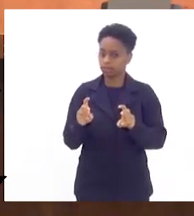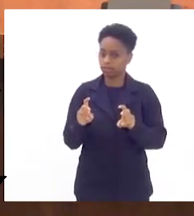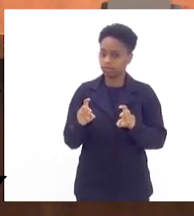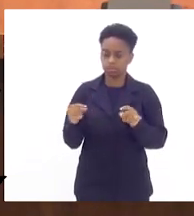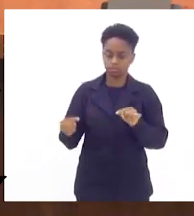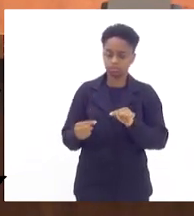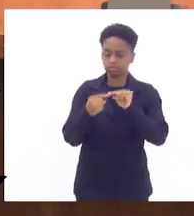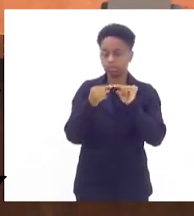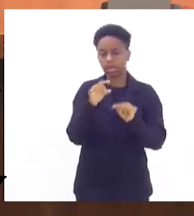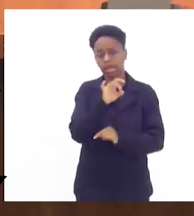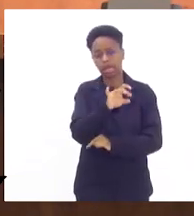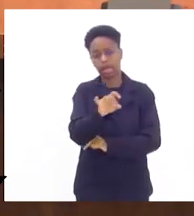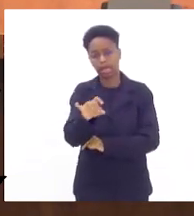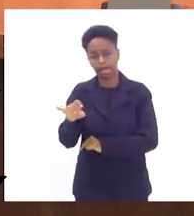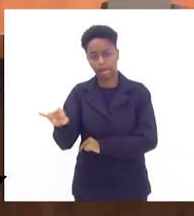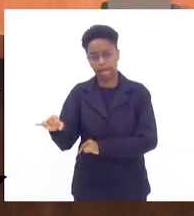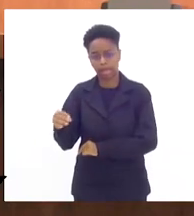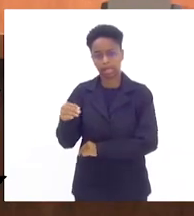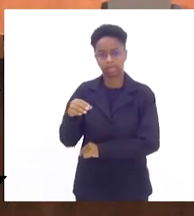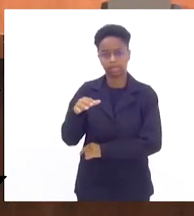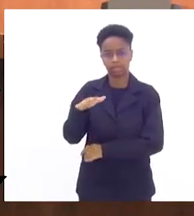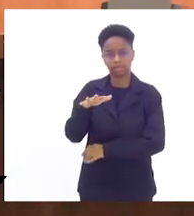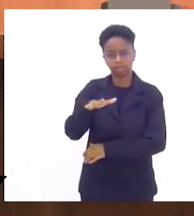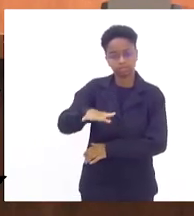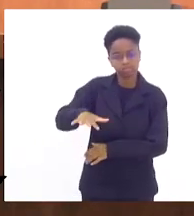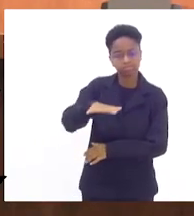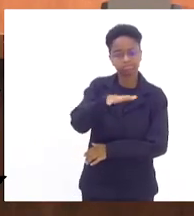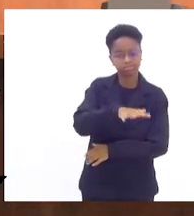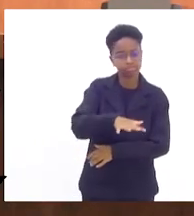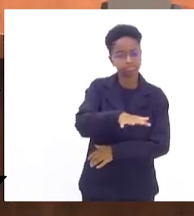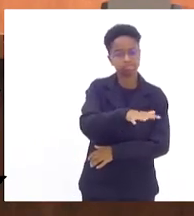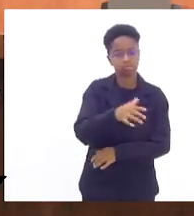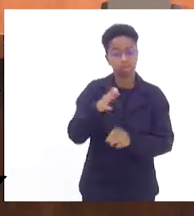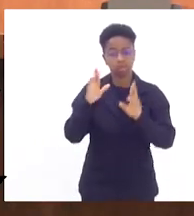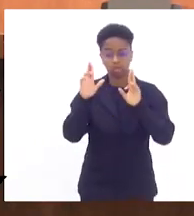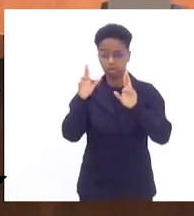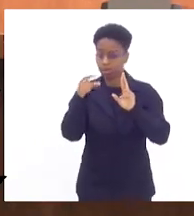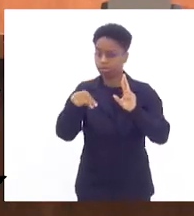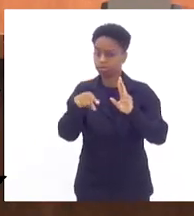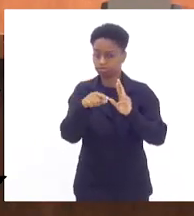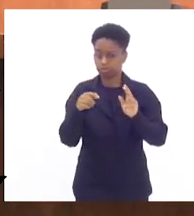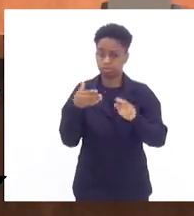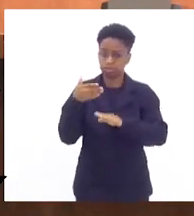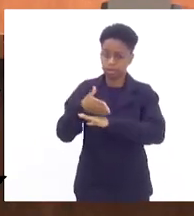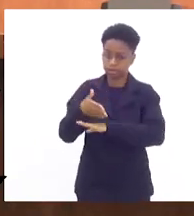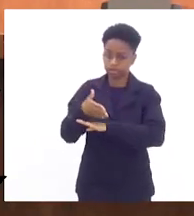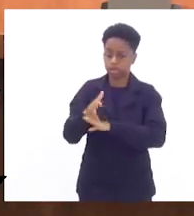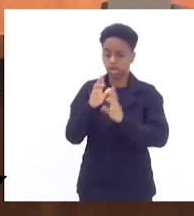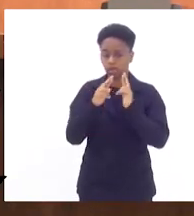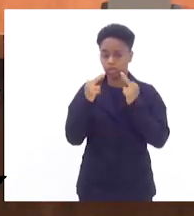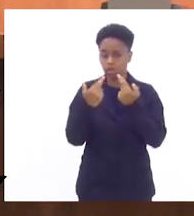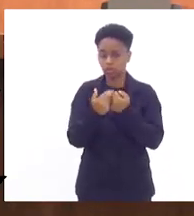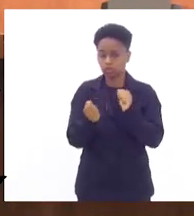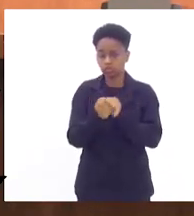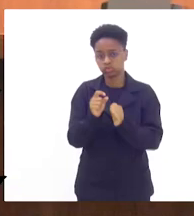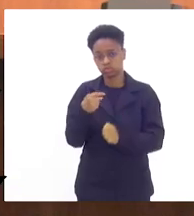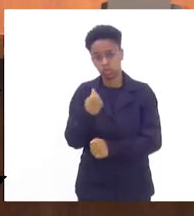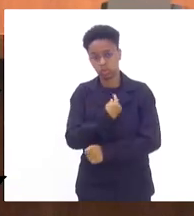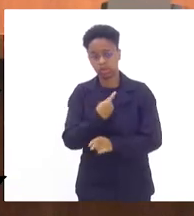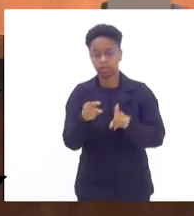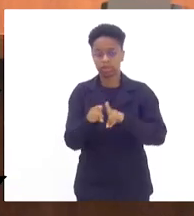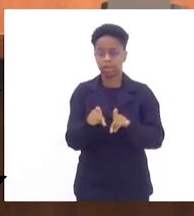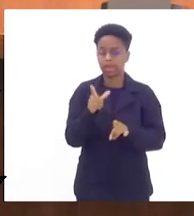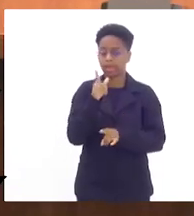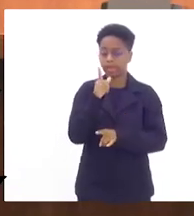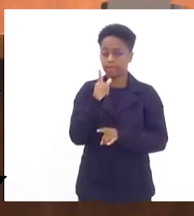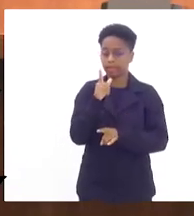realidade. Então, eu espero que o senhor, se puder estar com a gente nessa reunião e que a Água do Rio, a